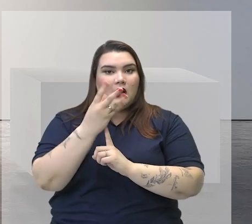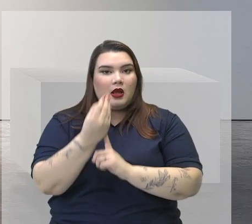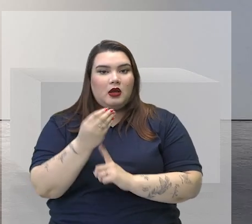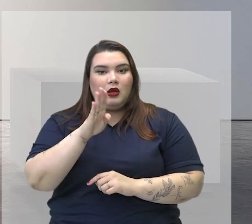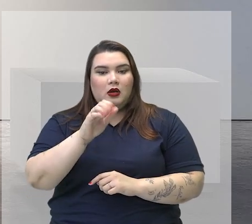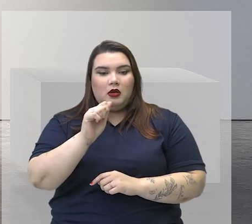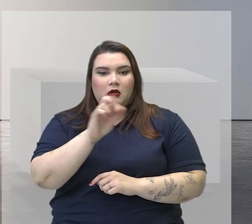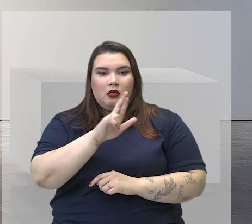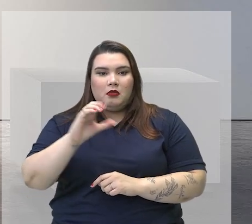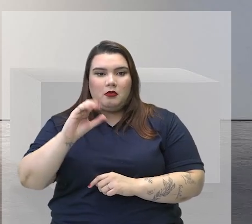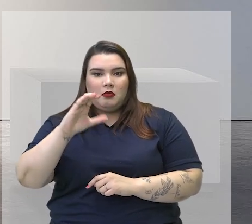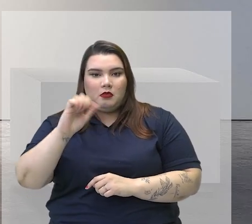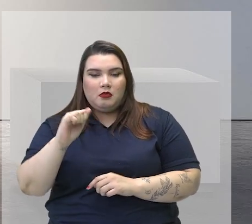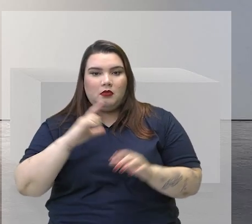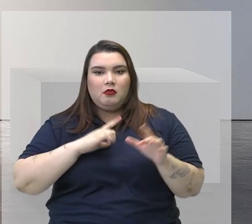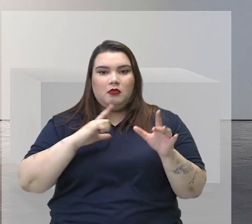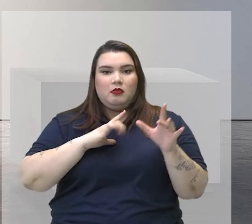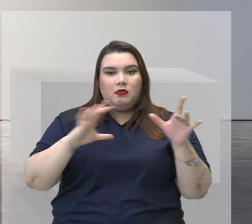emoção,